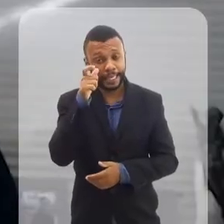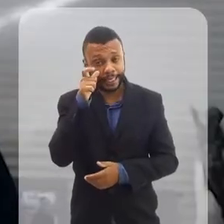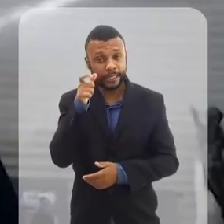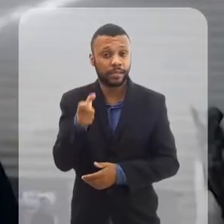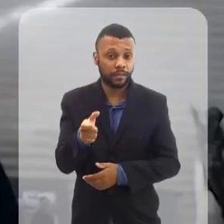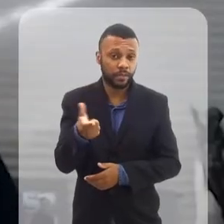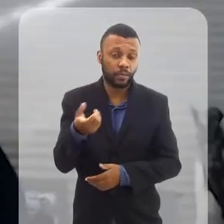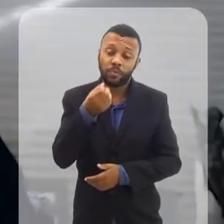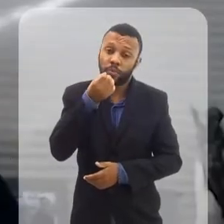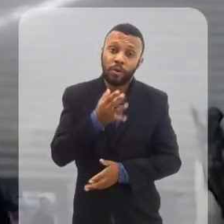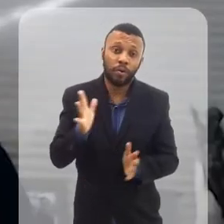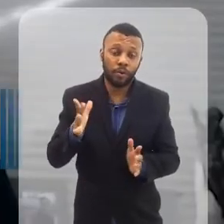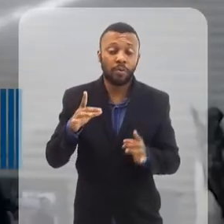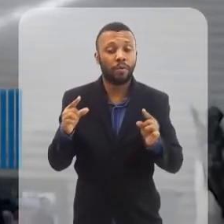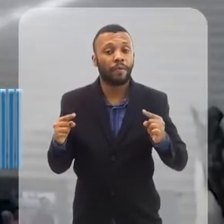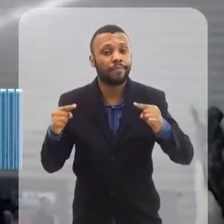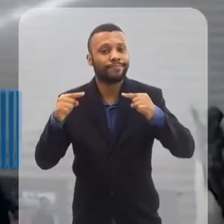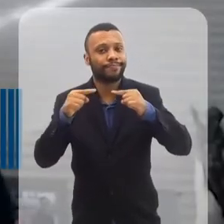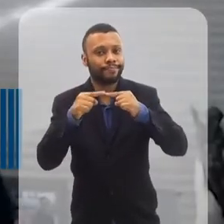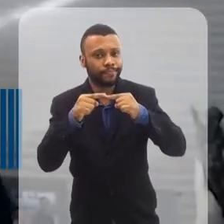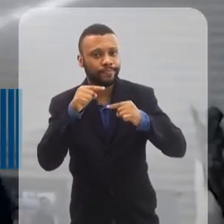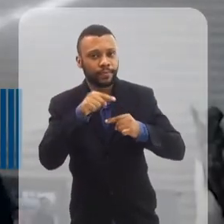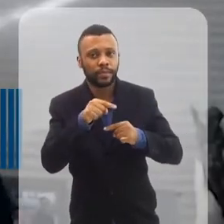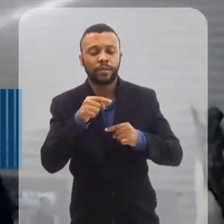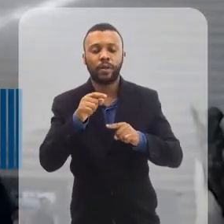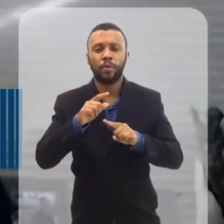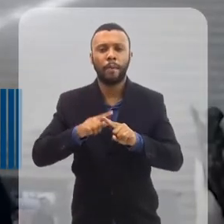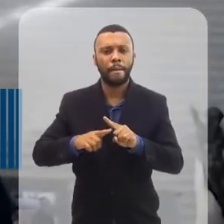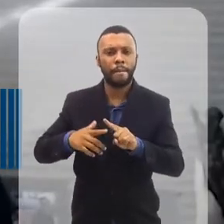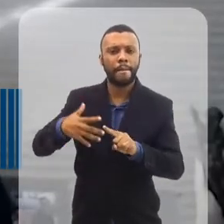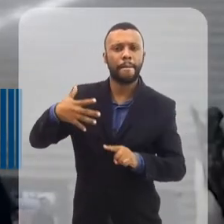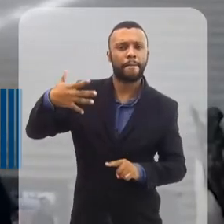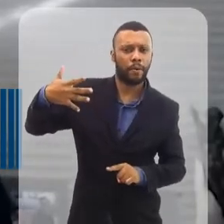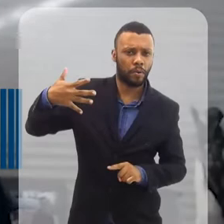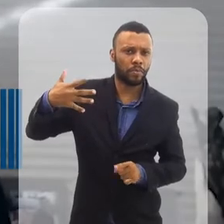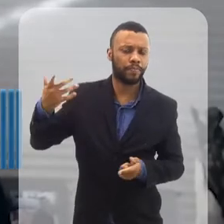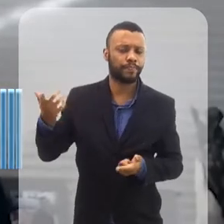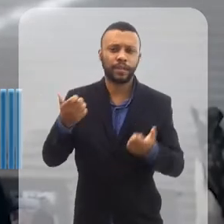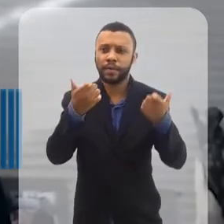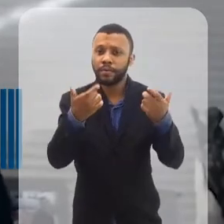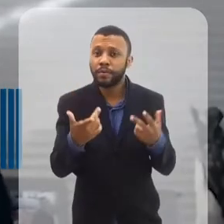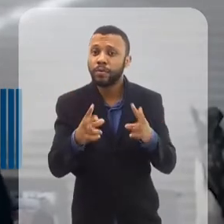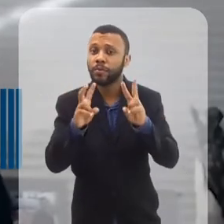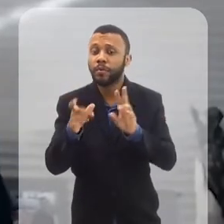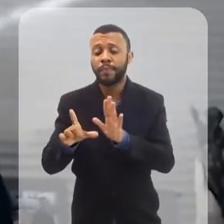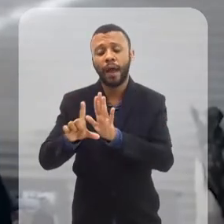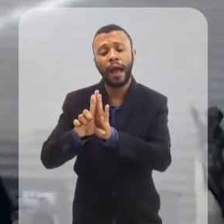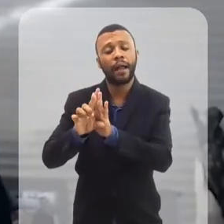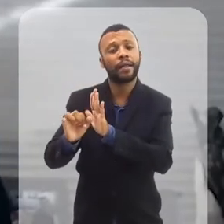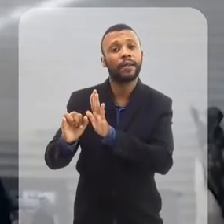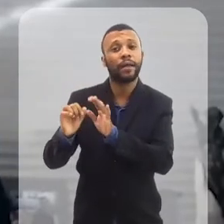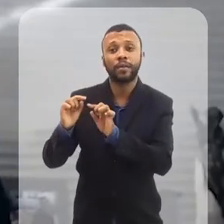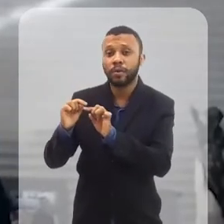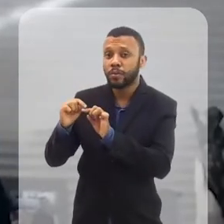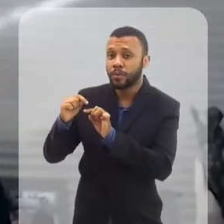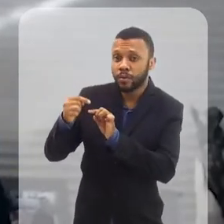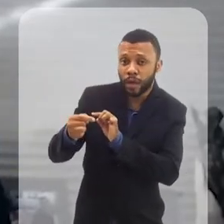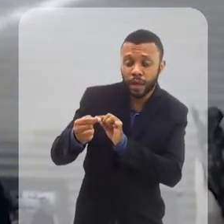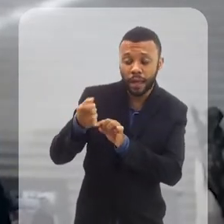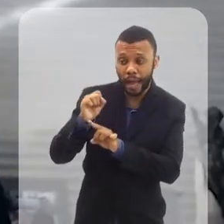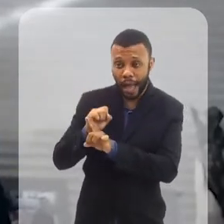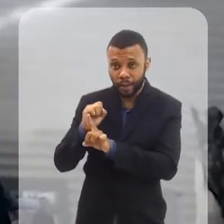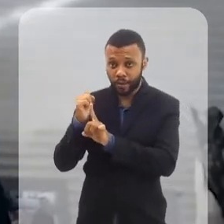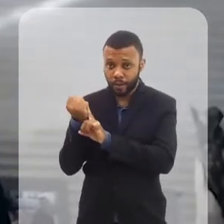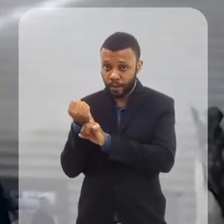aí é bem interessante, tem tudo a ver com esse momento, né? Porque ele comentou que as legislações elas são posteriores